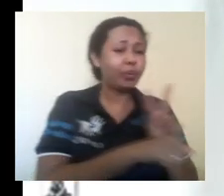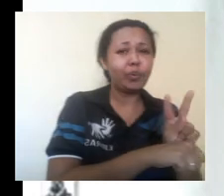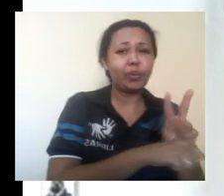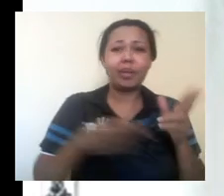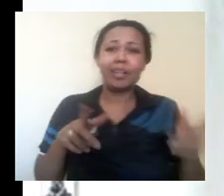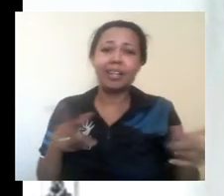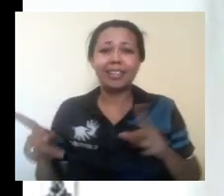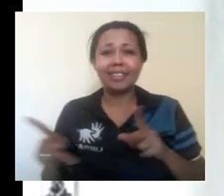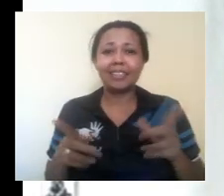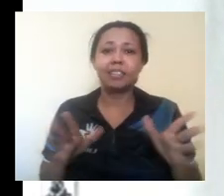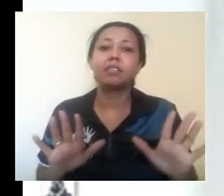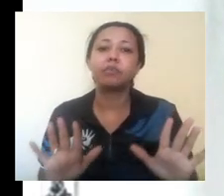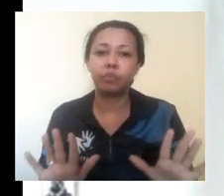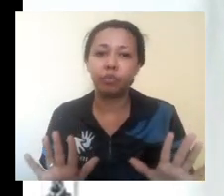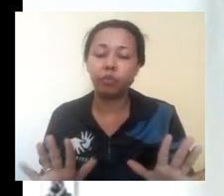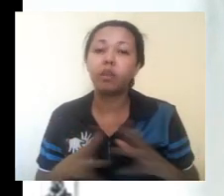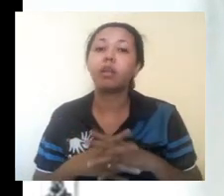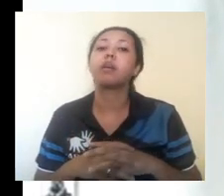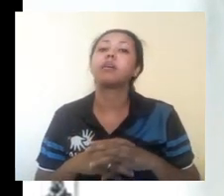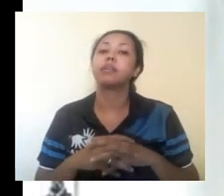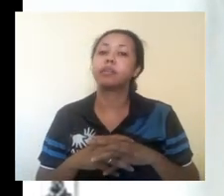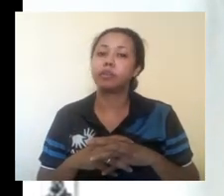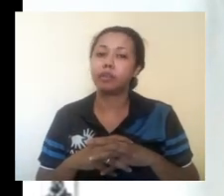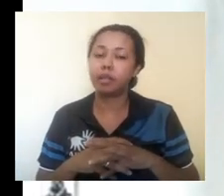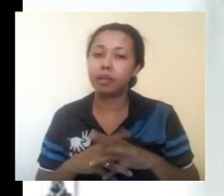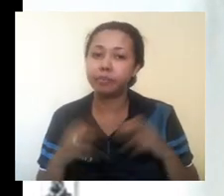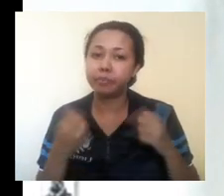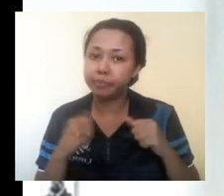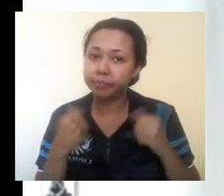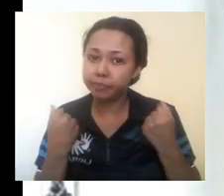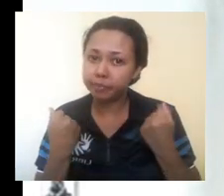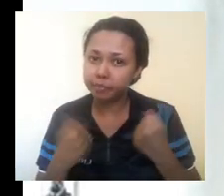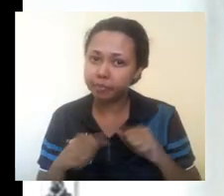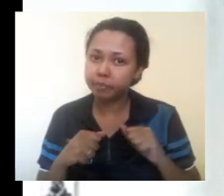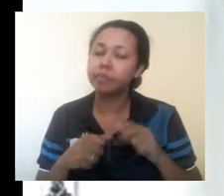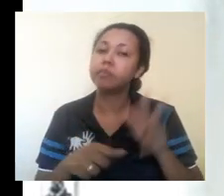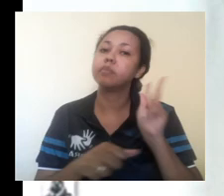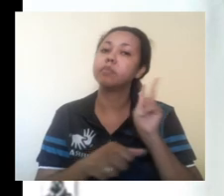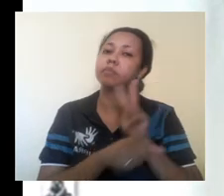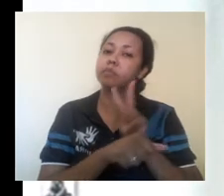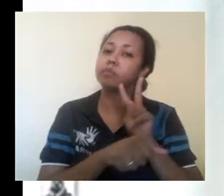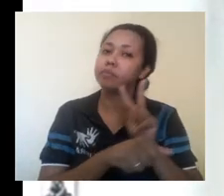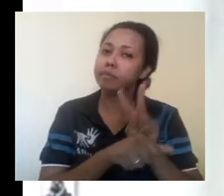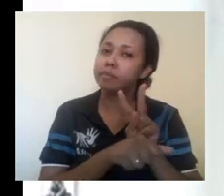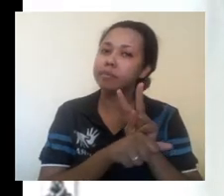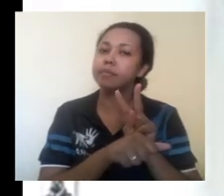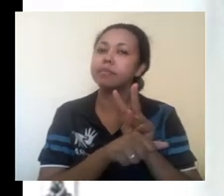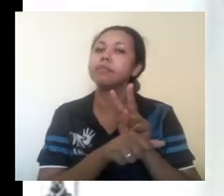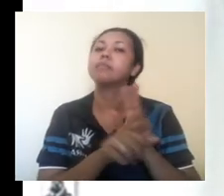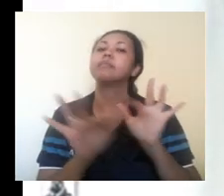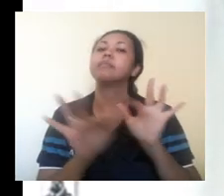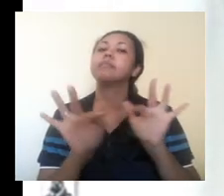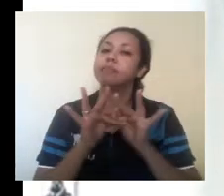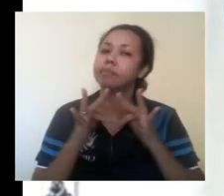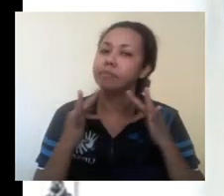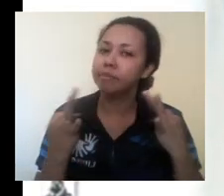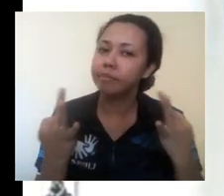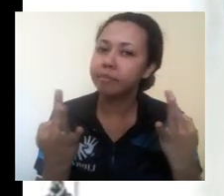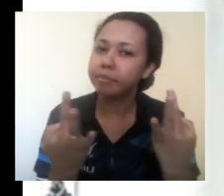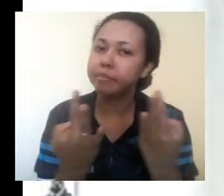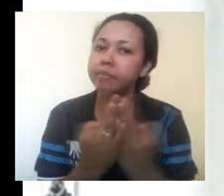que ela precisa cuidar, tem os filhos, se já os tiver. Então, é importante que ela saiba dosar. Caso você